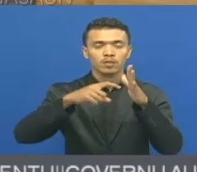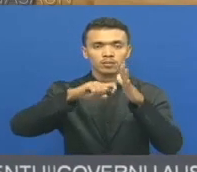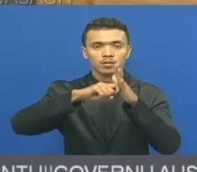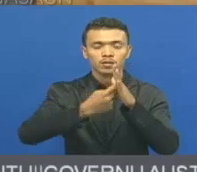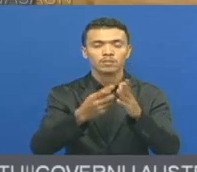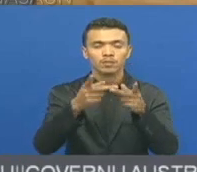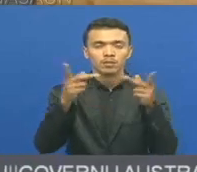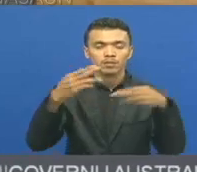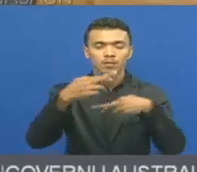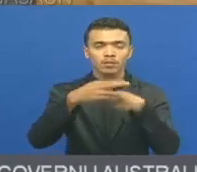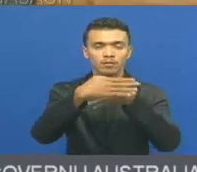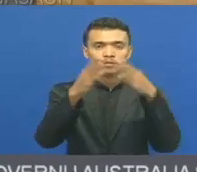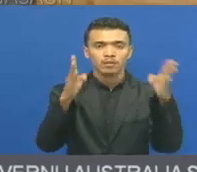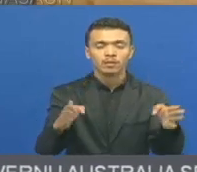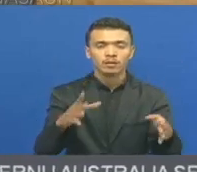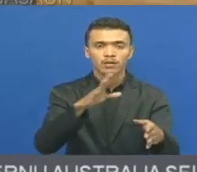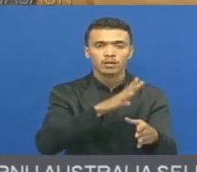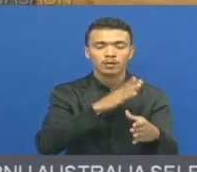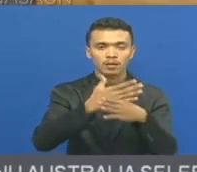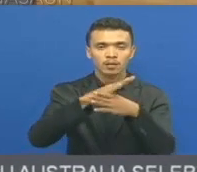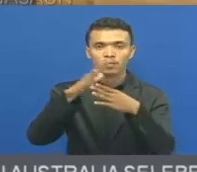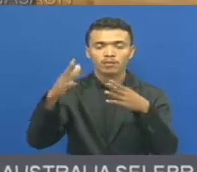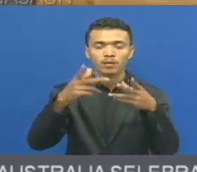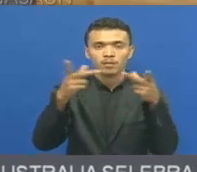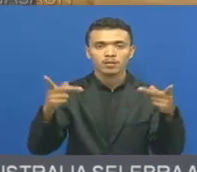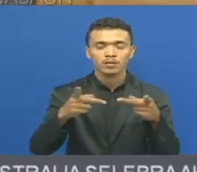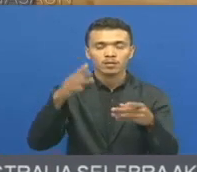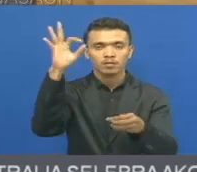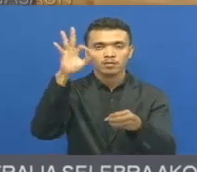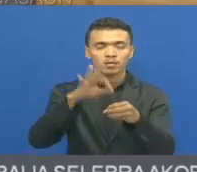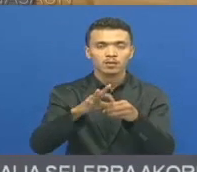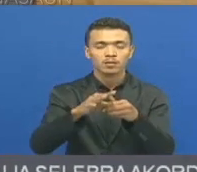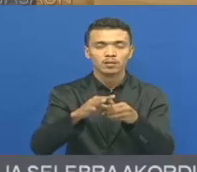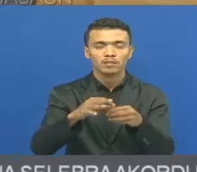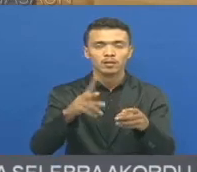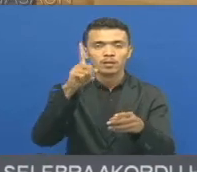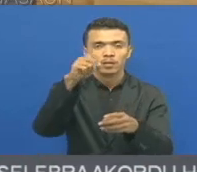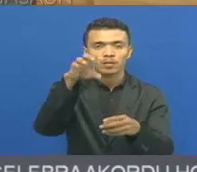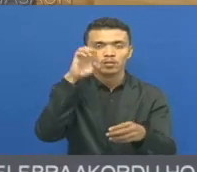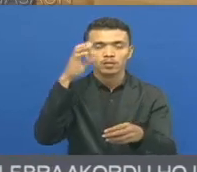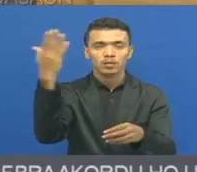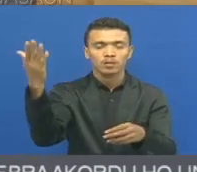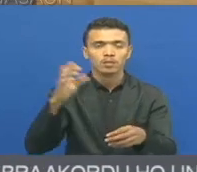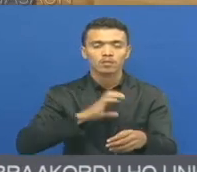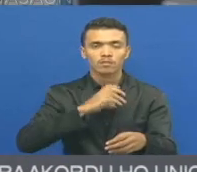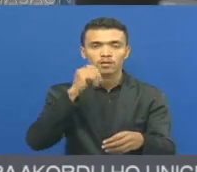na urnas. Rodrigo distribui para centro no estação votação a torcida e a